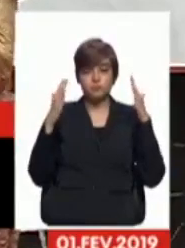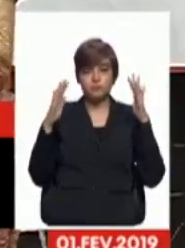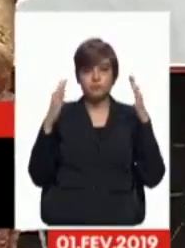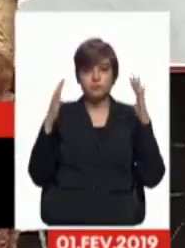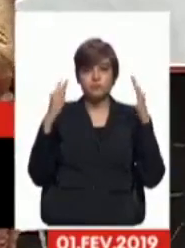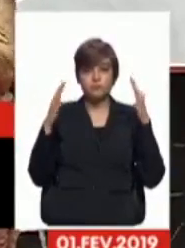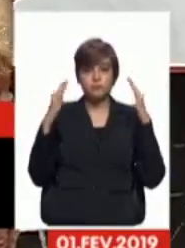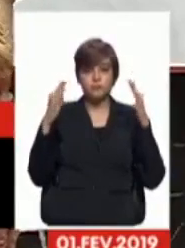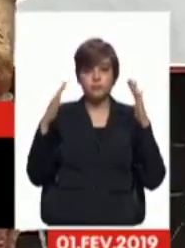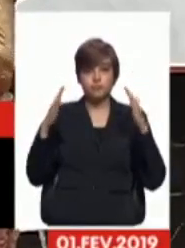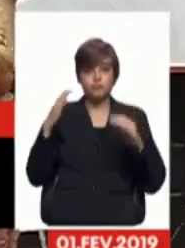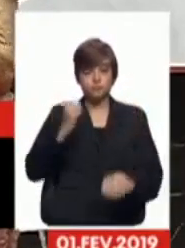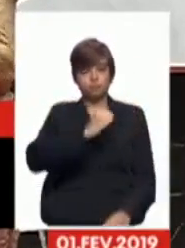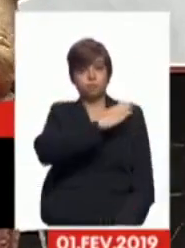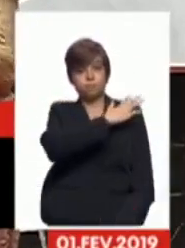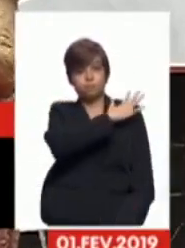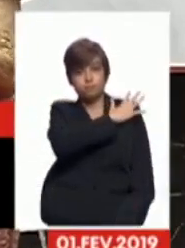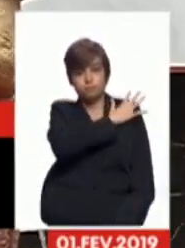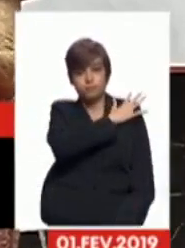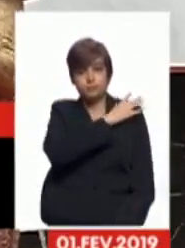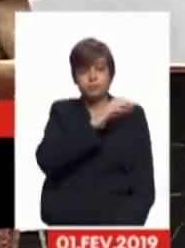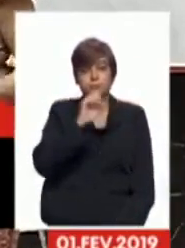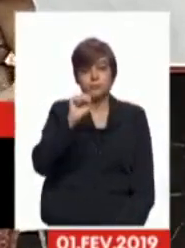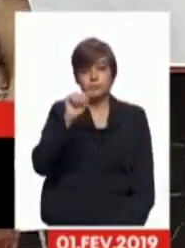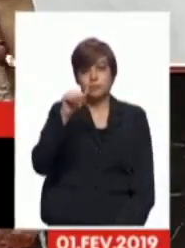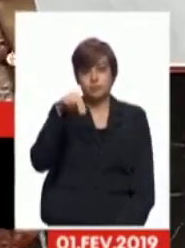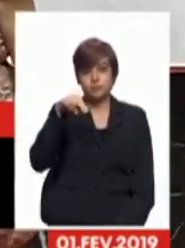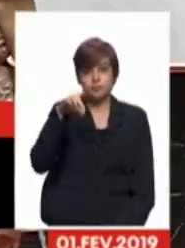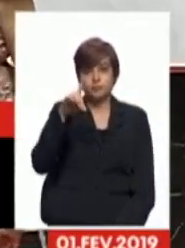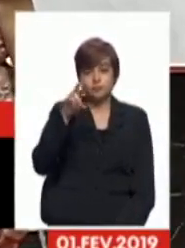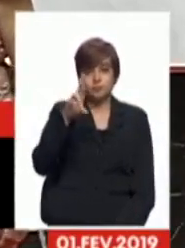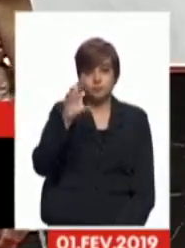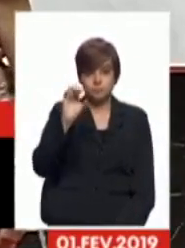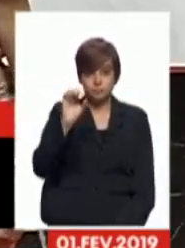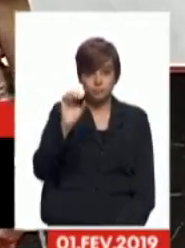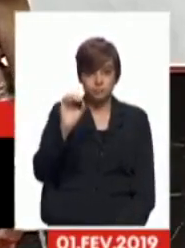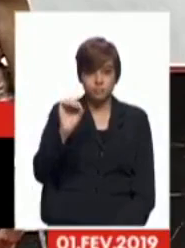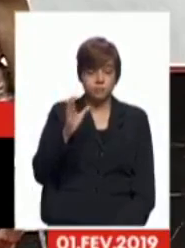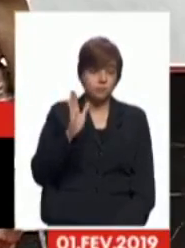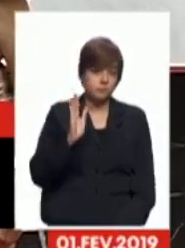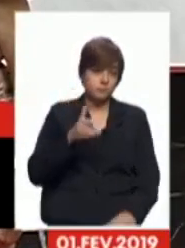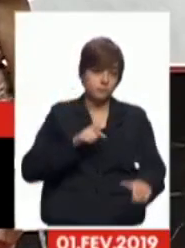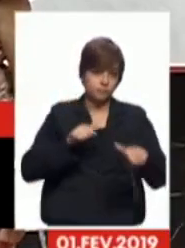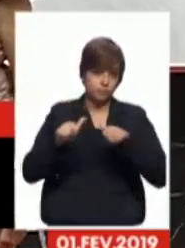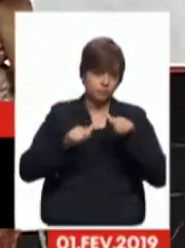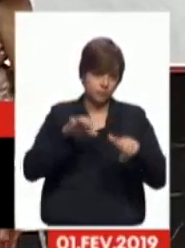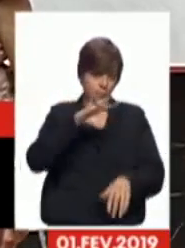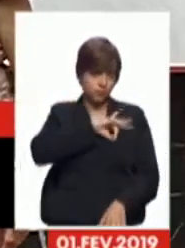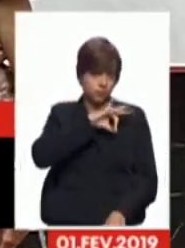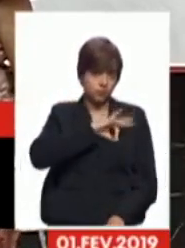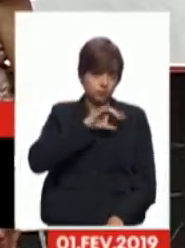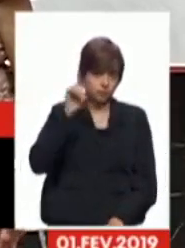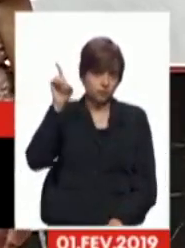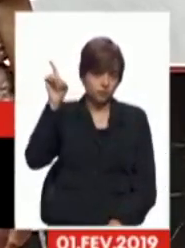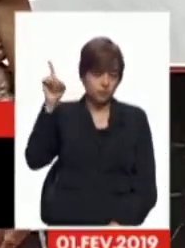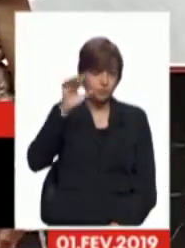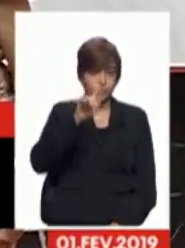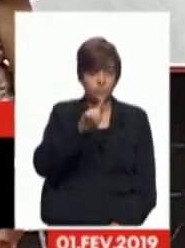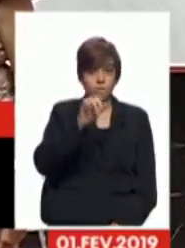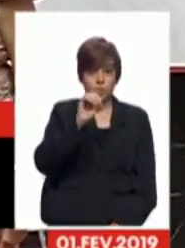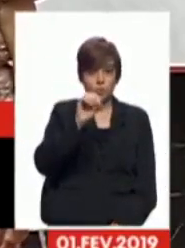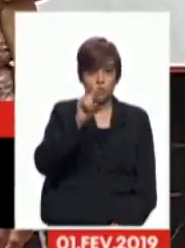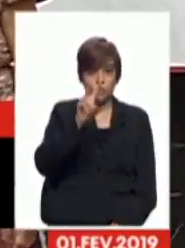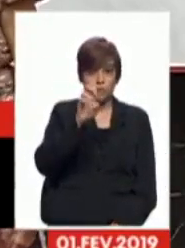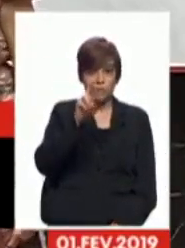prometo. Coronel Sandro, do PSL, é militar reformado da PM e já comandou a Polícia Militar em Governador Valadares e Teófilo Otoni. Assume